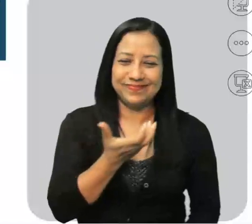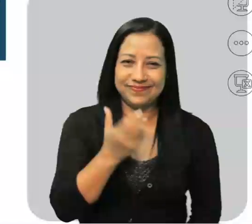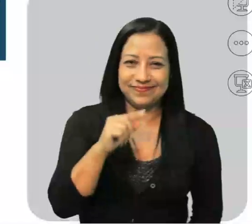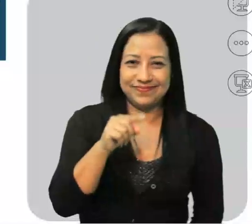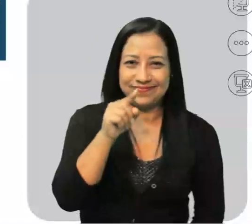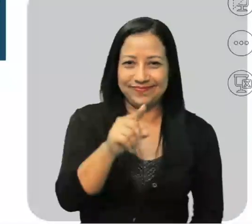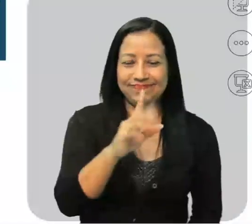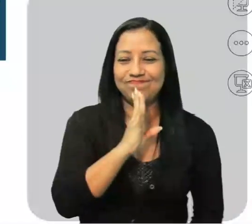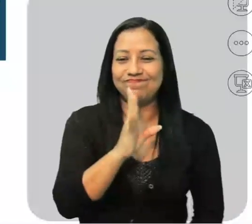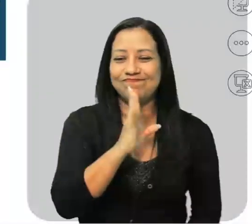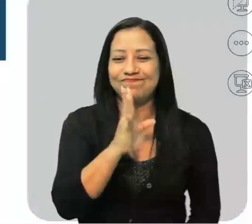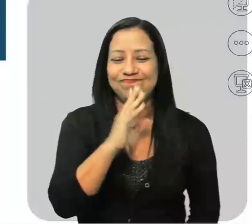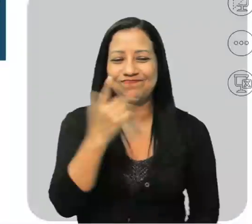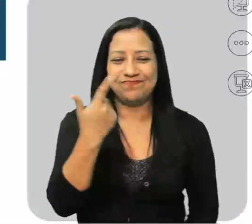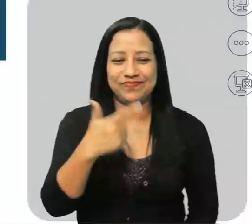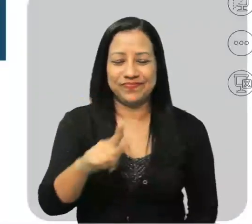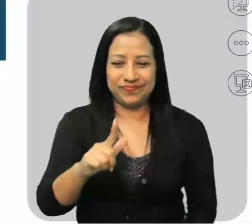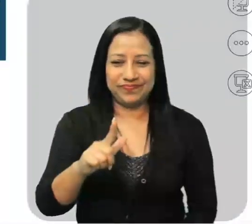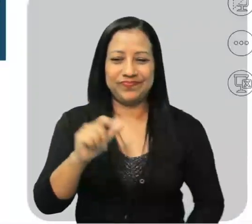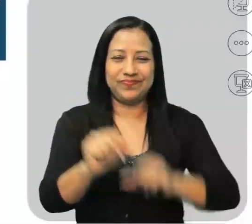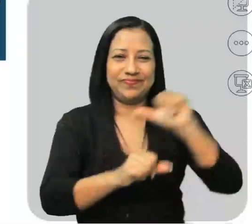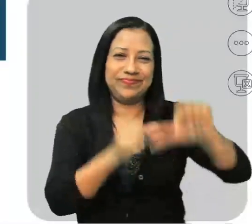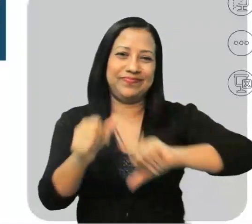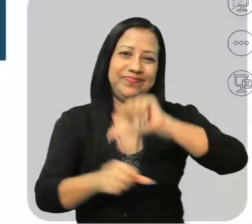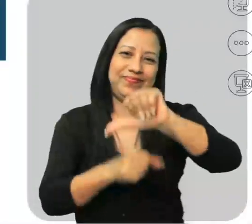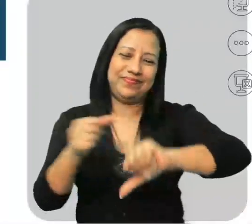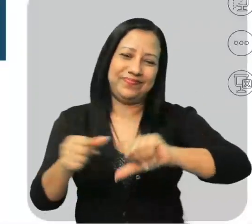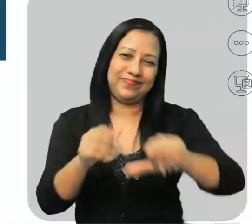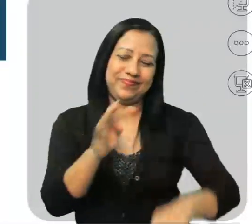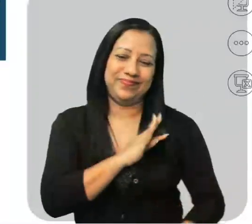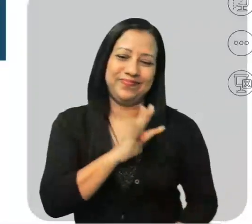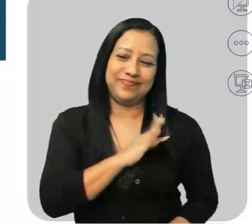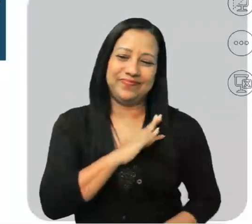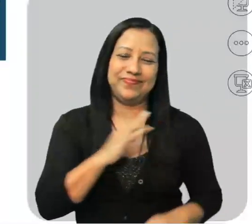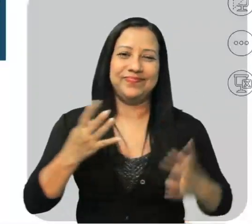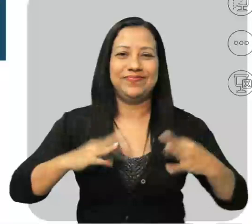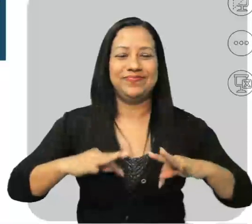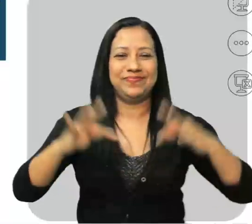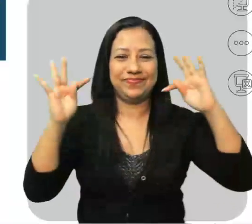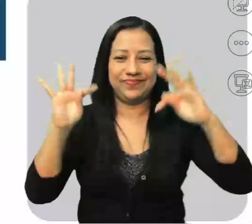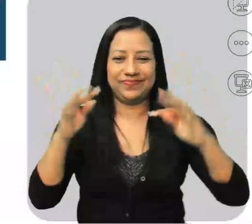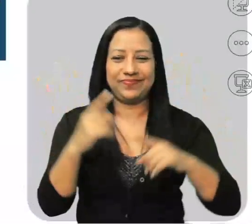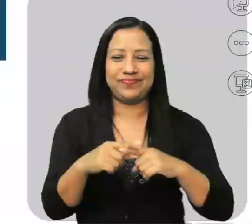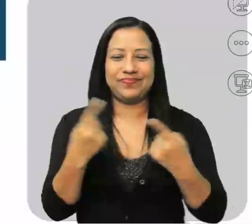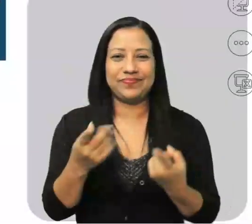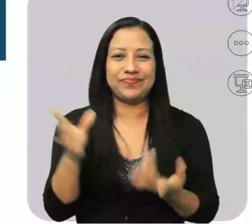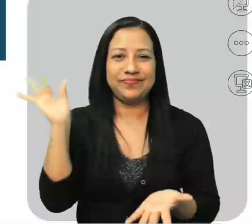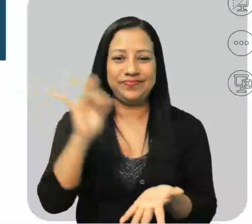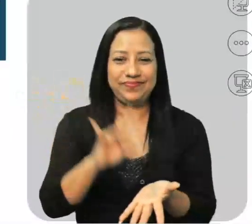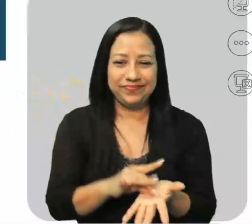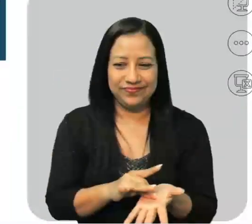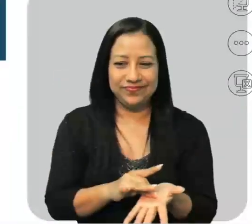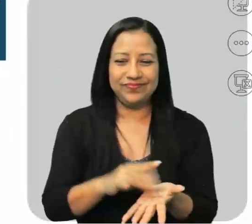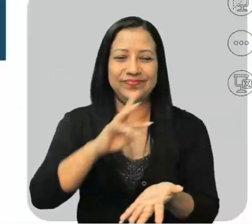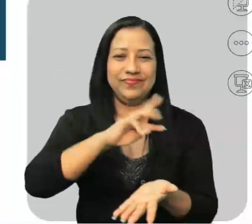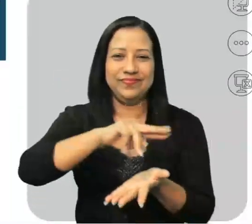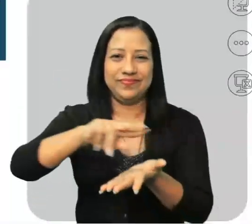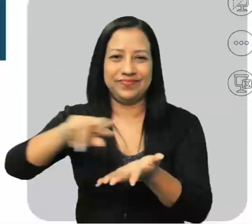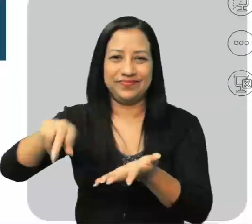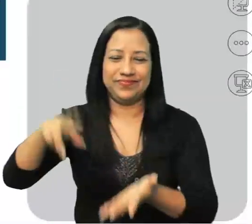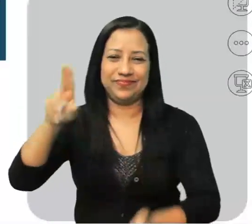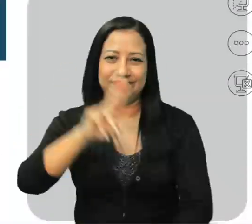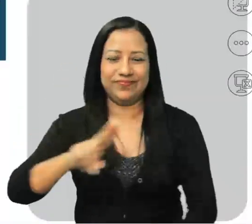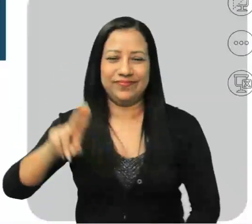nós queremos que vocês consigam reconhecer as transformações técnicas e tecnológicas